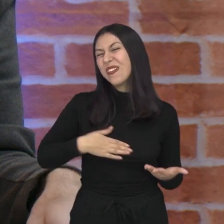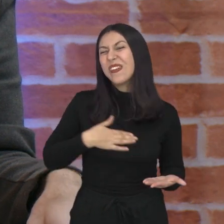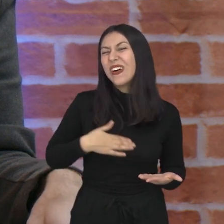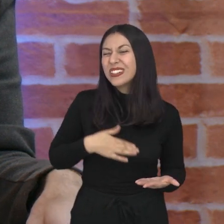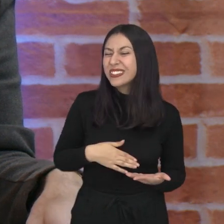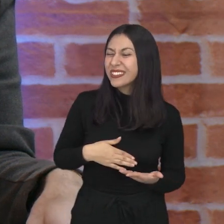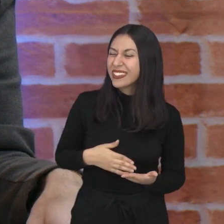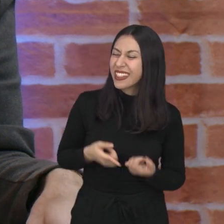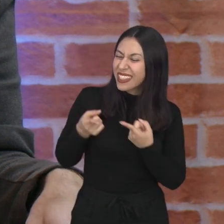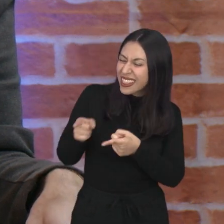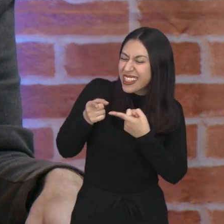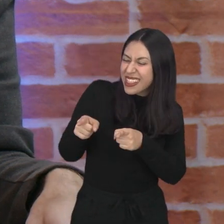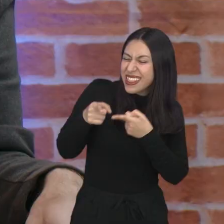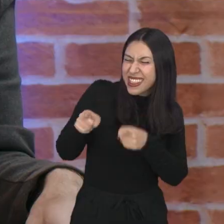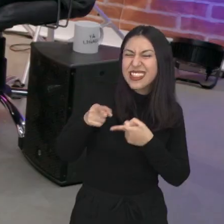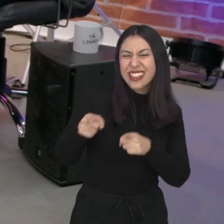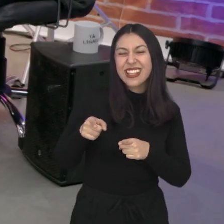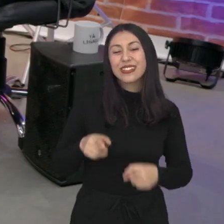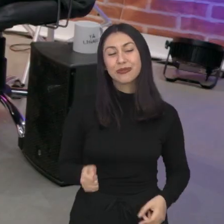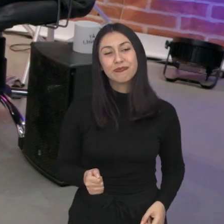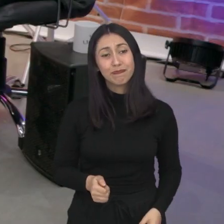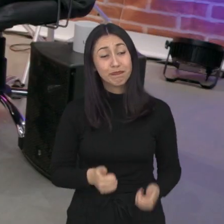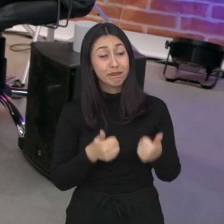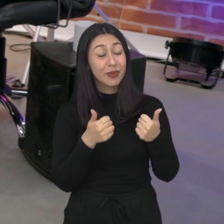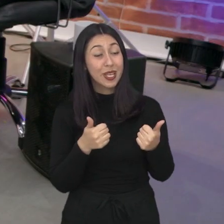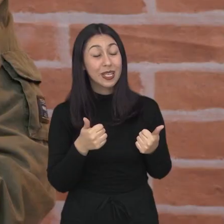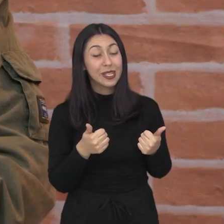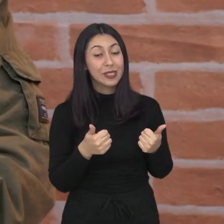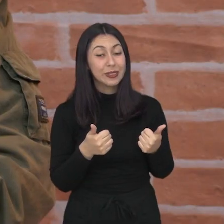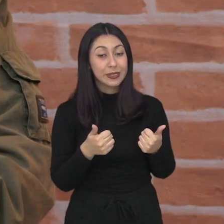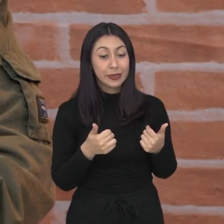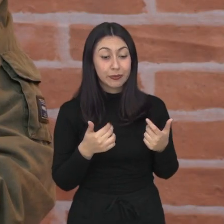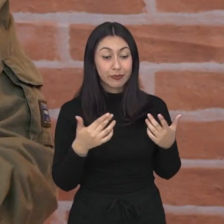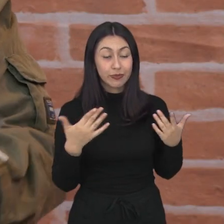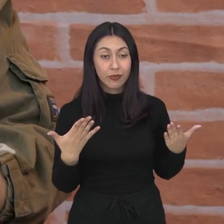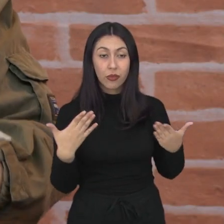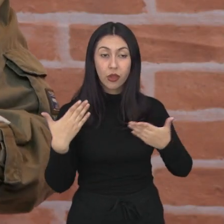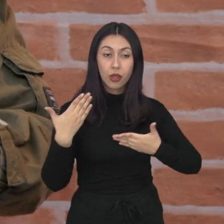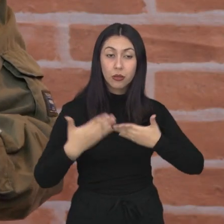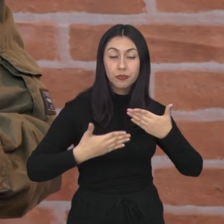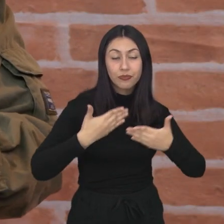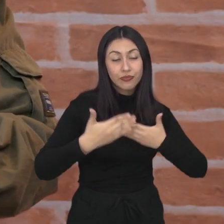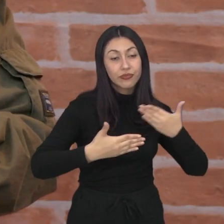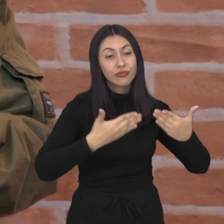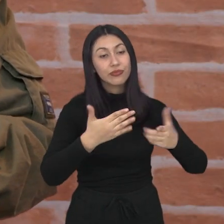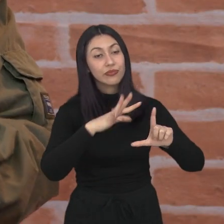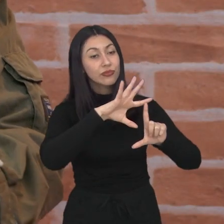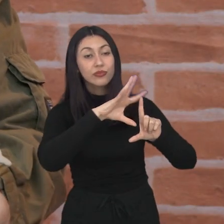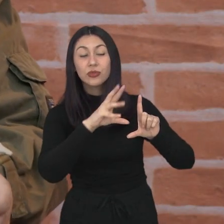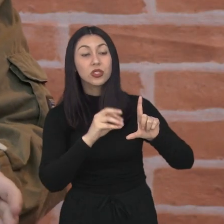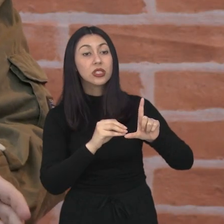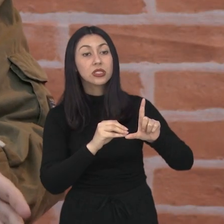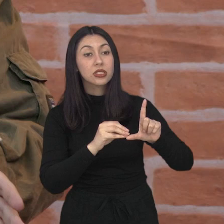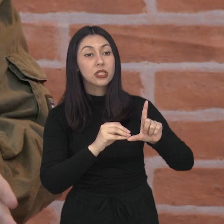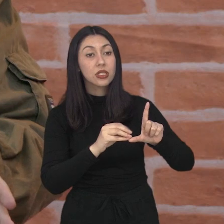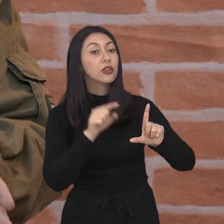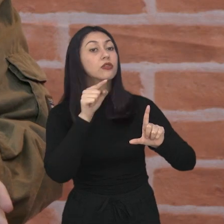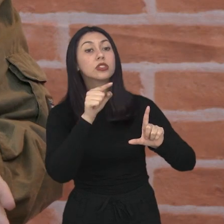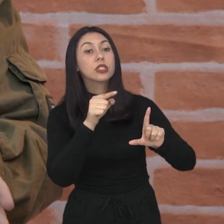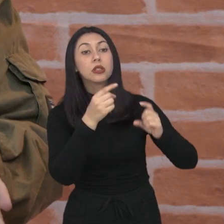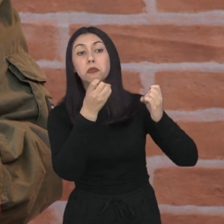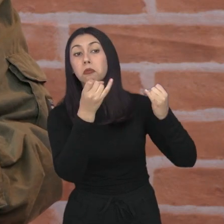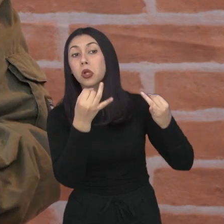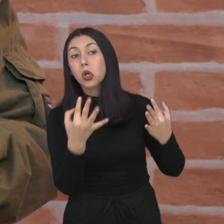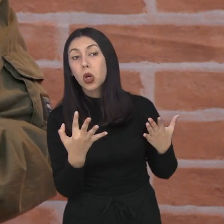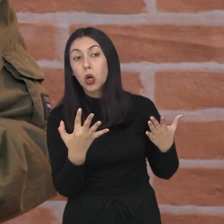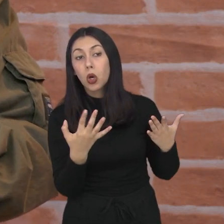minha mãe, eu adoro deixar minha mãe brava. Pode crer, mano. E nessa sua trajetória de cartunista, enfim, você falou algumas